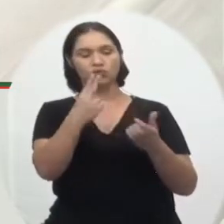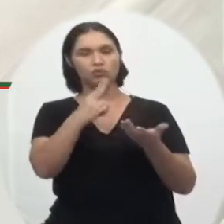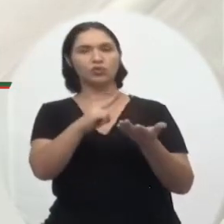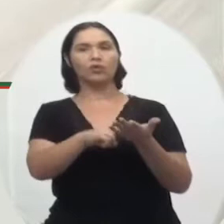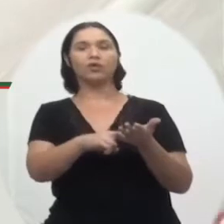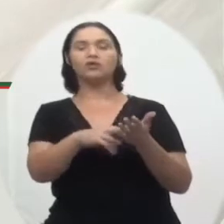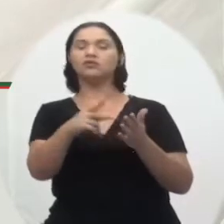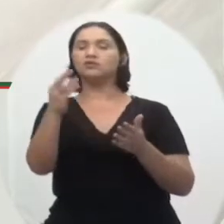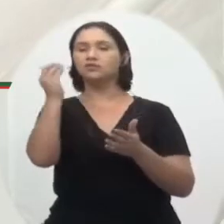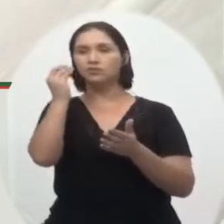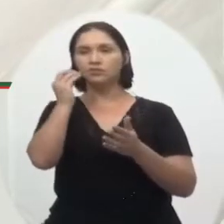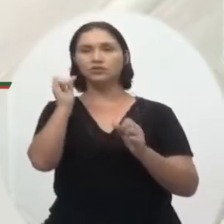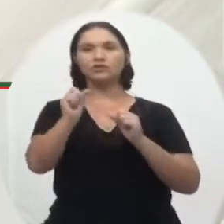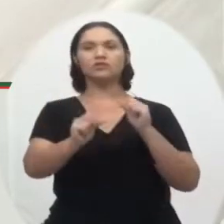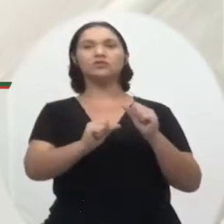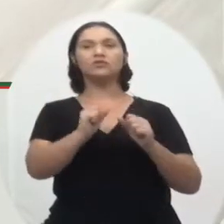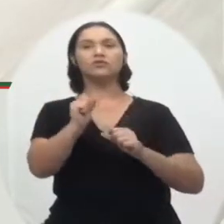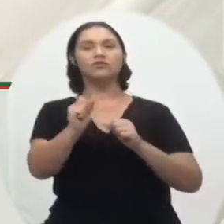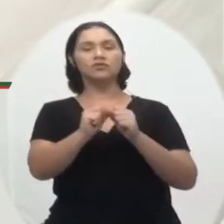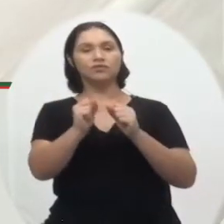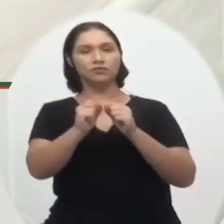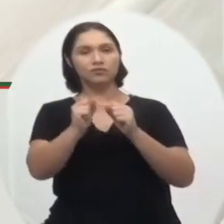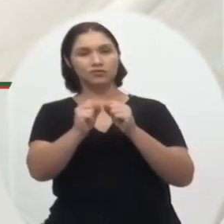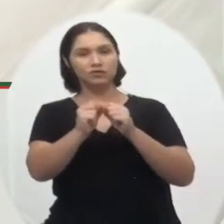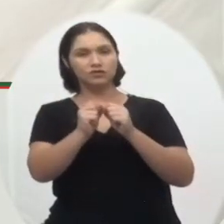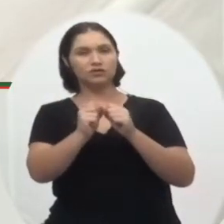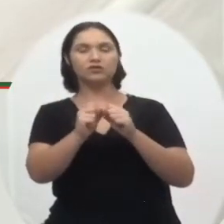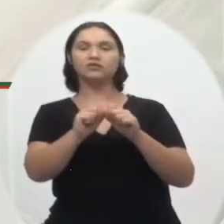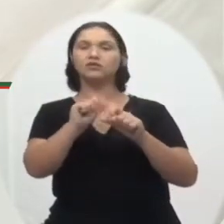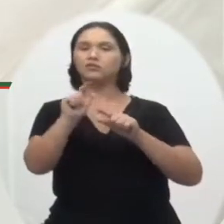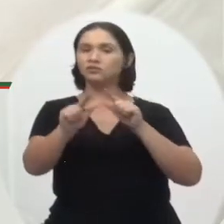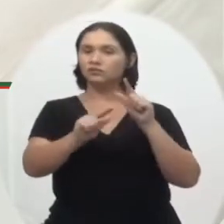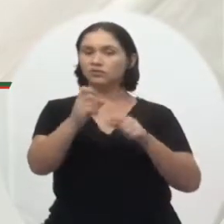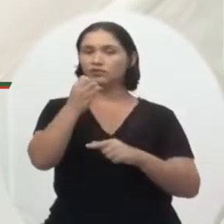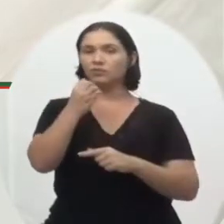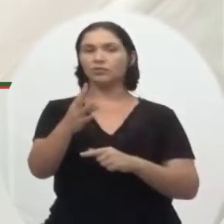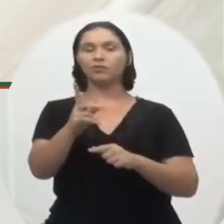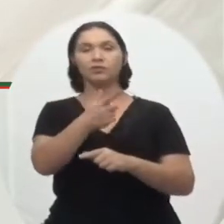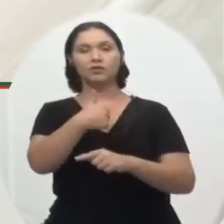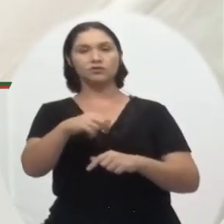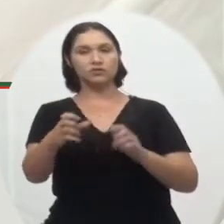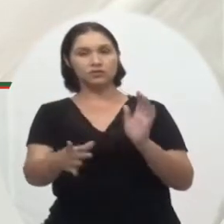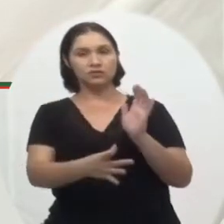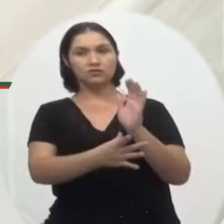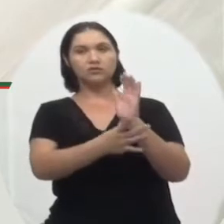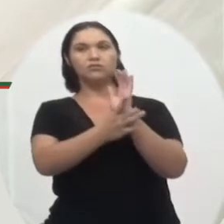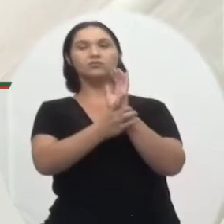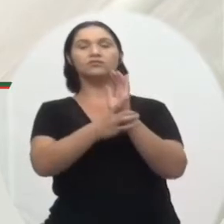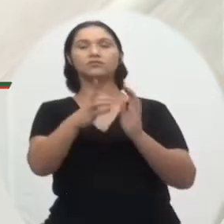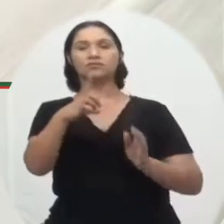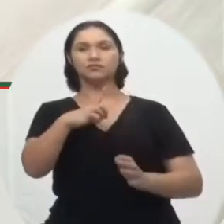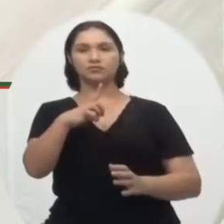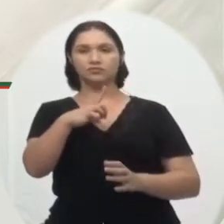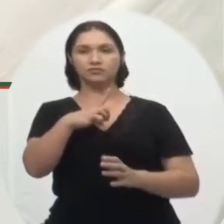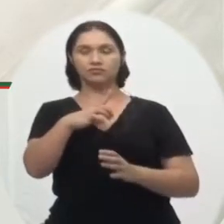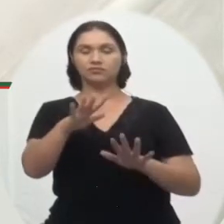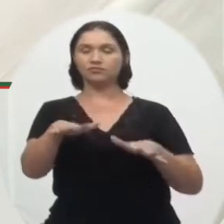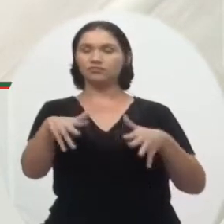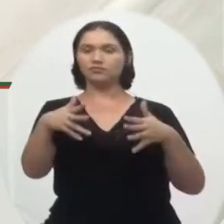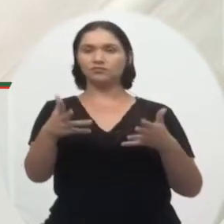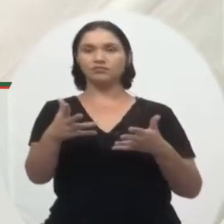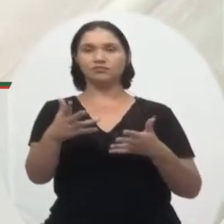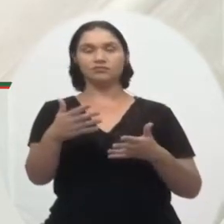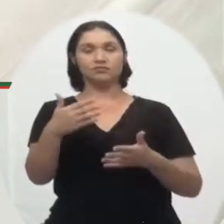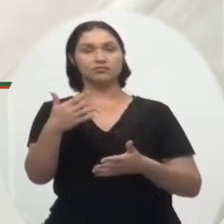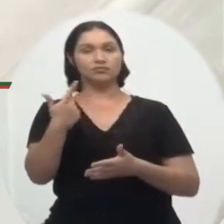de um trabalho técnico, dentro de um trabalho que nos blindem realmente para fazer a gestão empresarial necessária, independente do